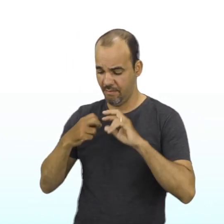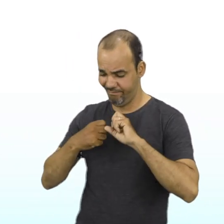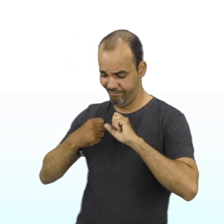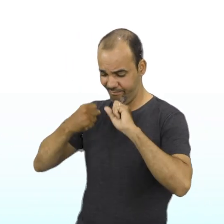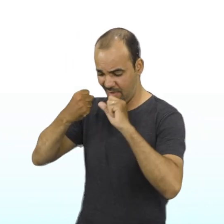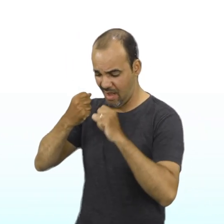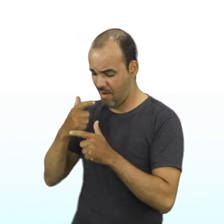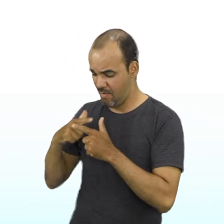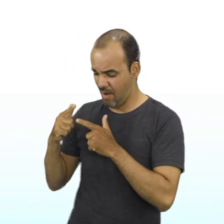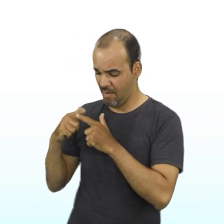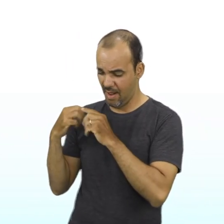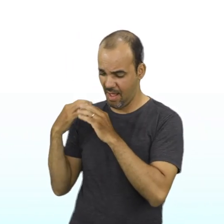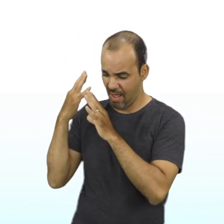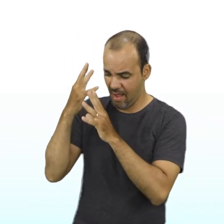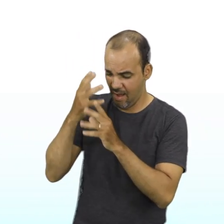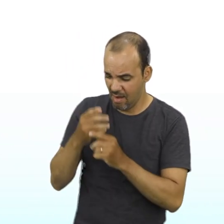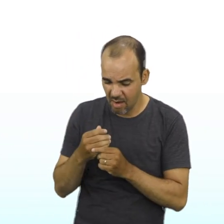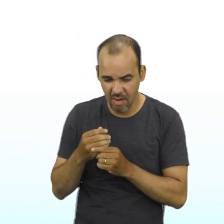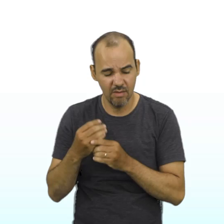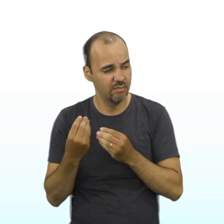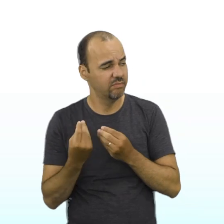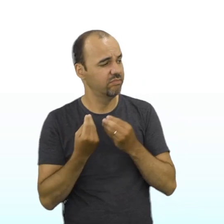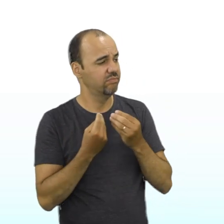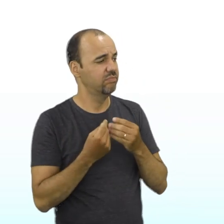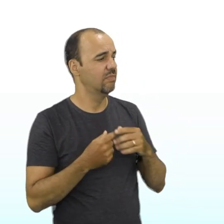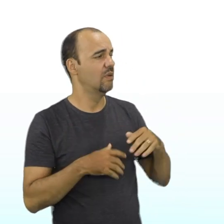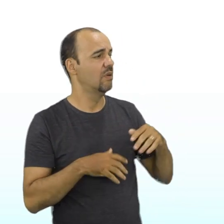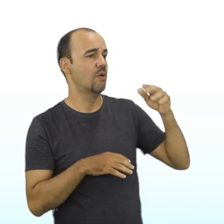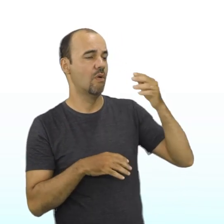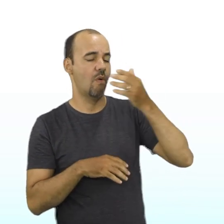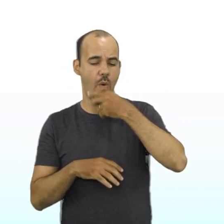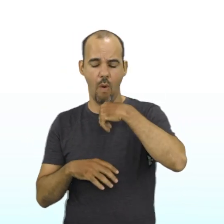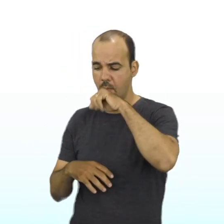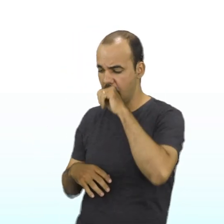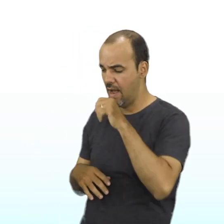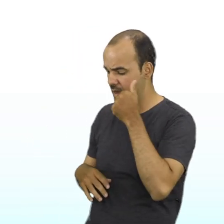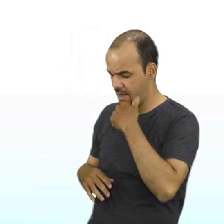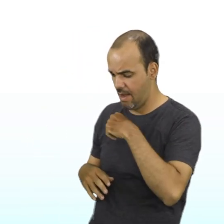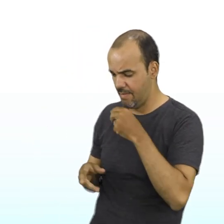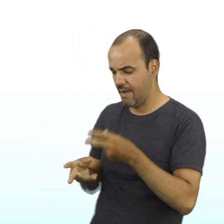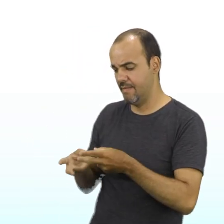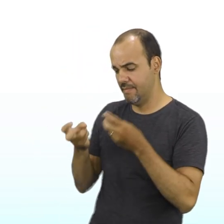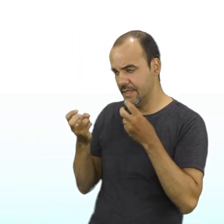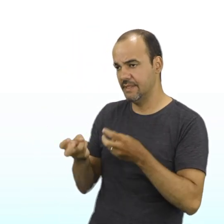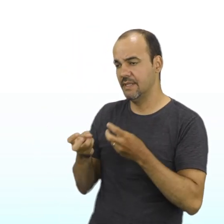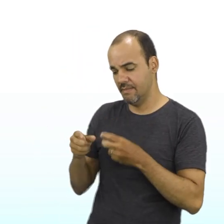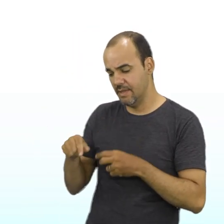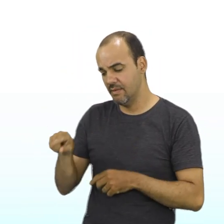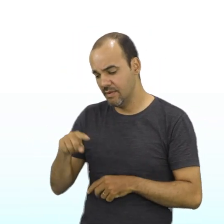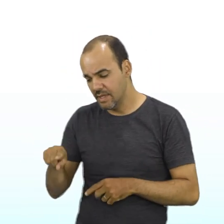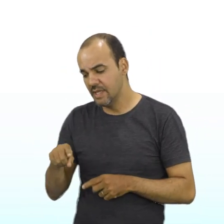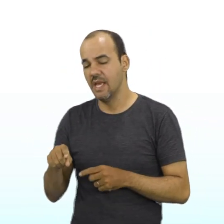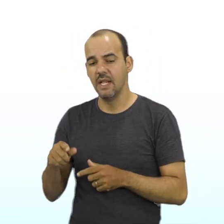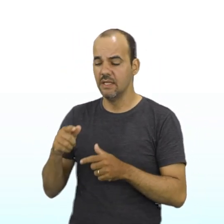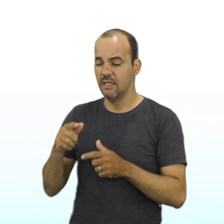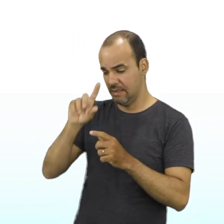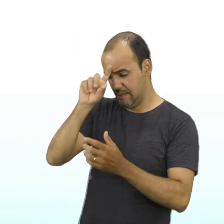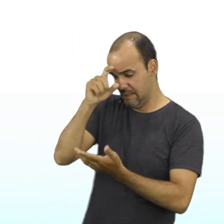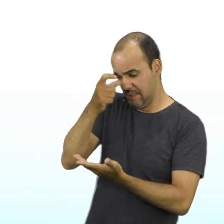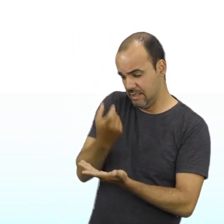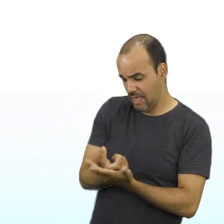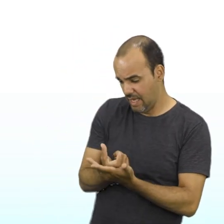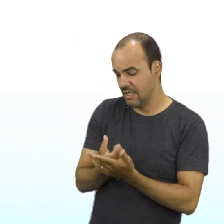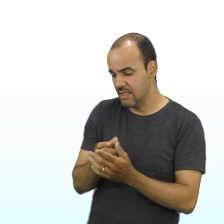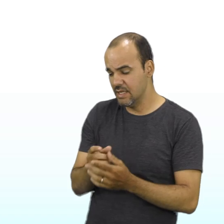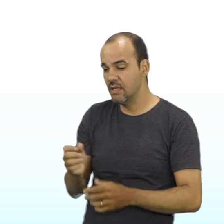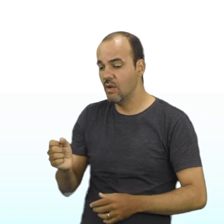passado chegaram aos pais dele, eles tomaram conhecimento disso. E por isso ele é internado em um colégio para